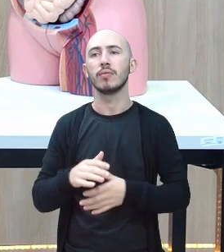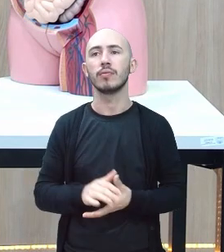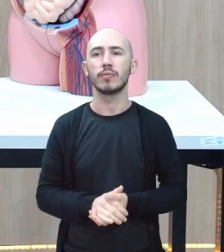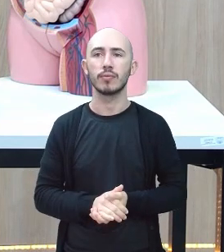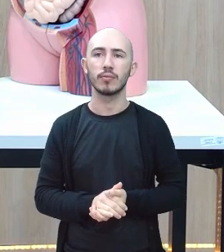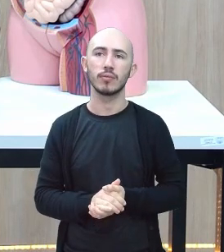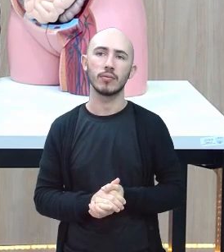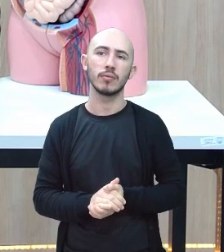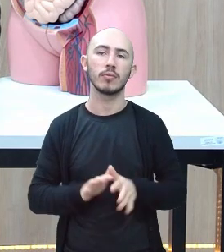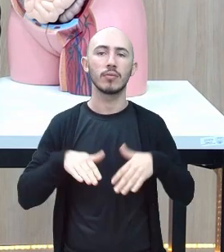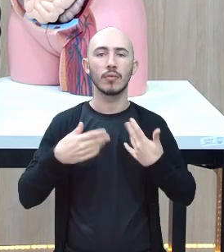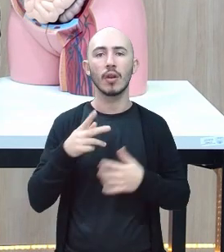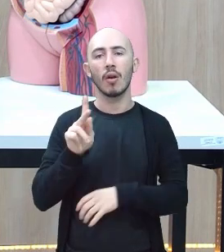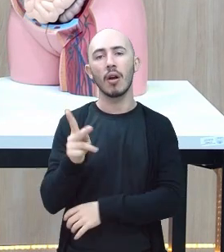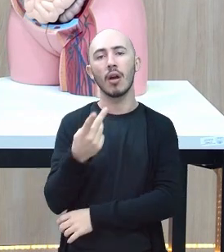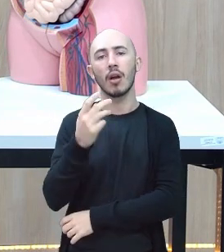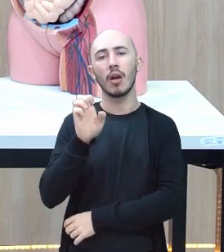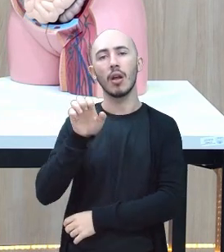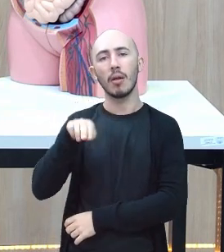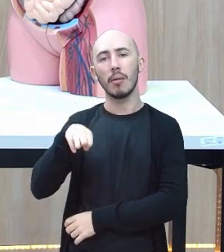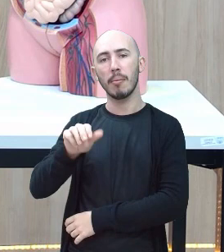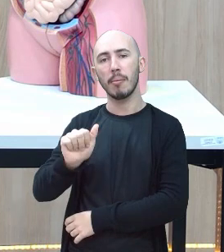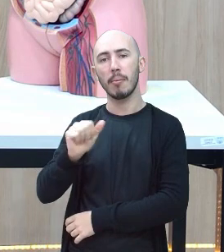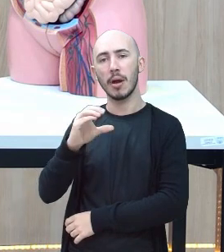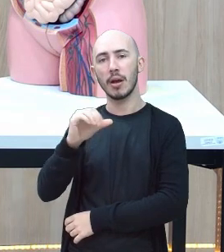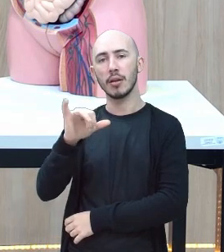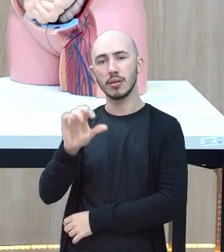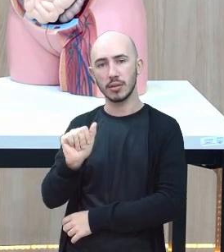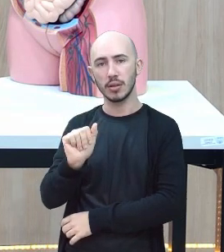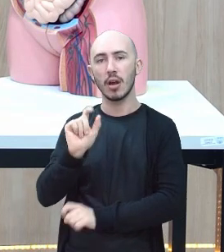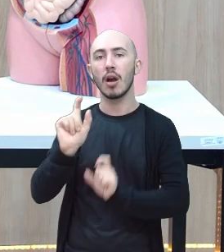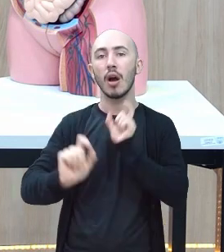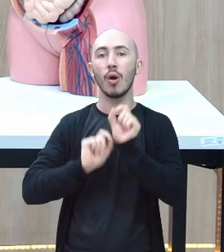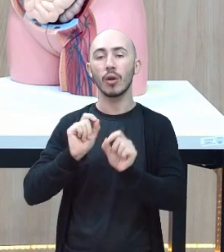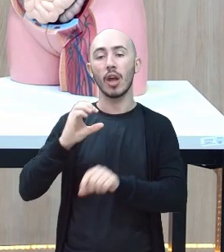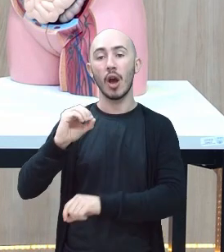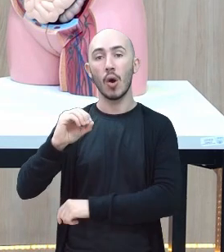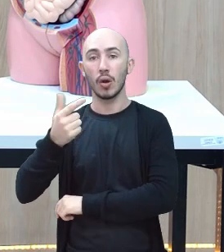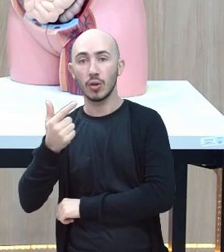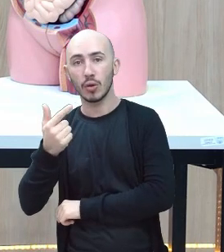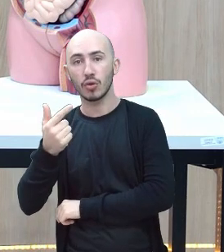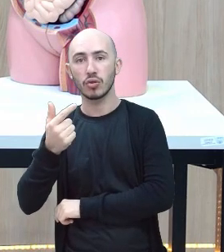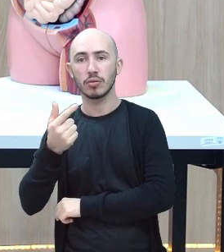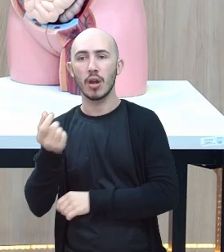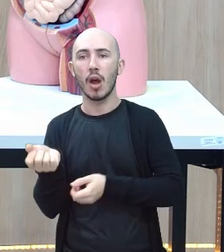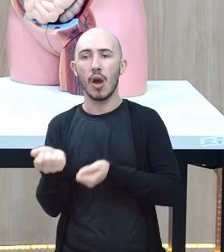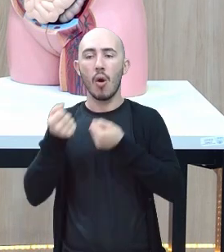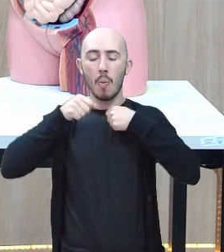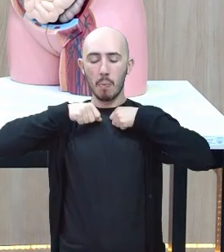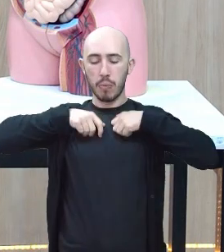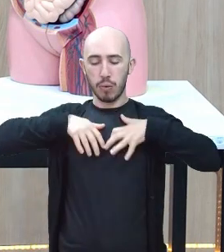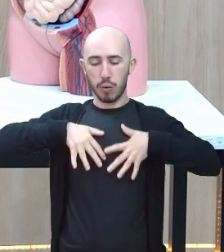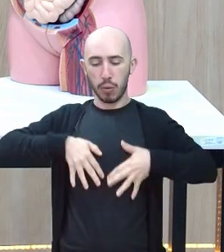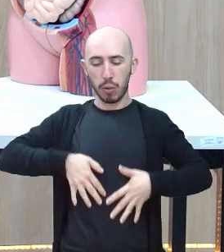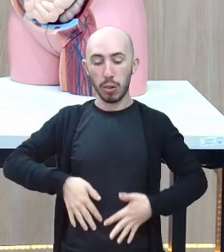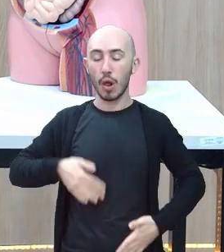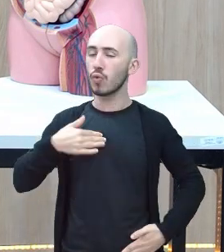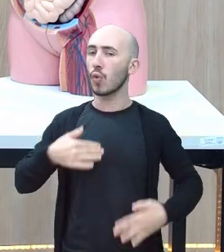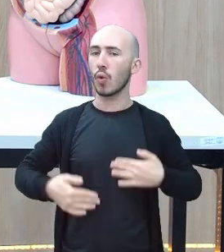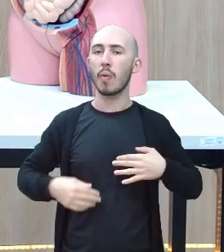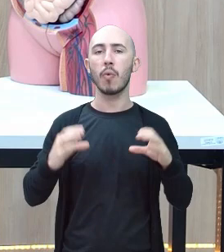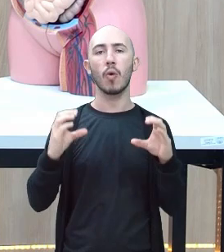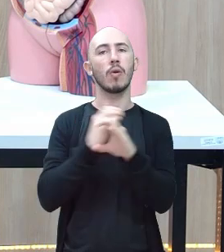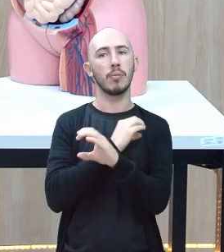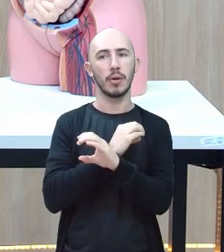que é a célula do sangue, ela transporta oxigênio para todo o nosso corpo. E a célula